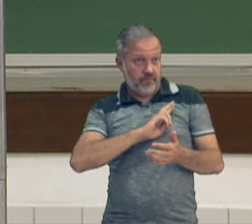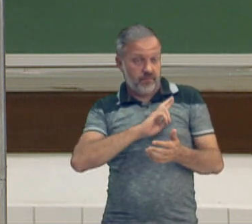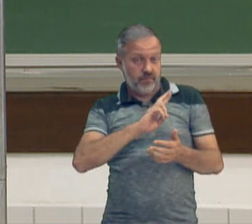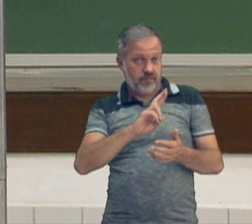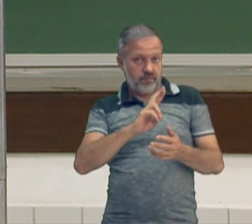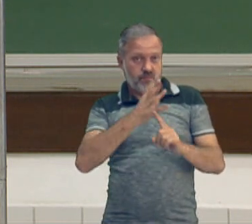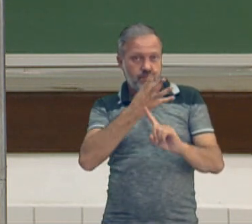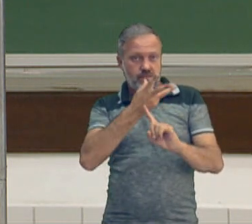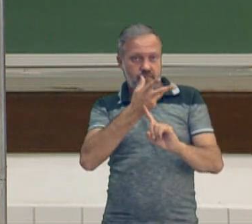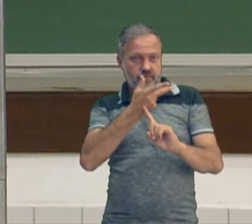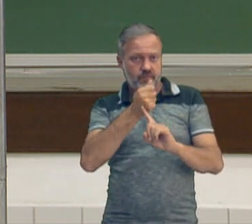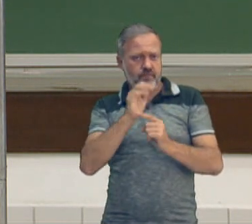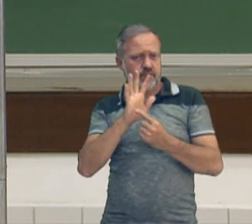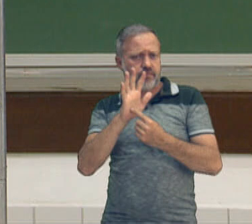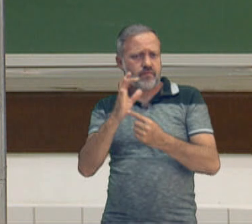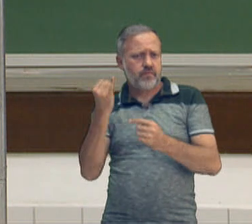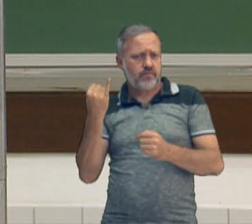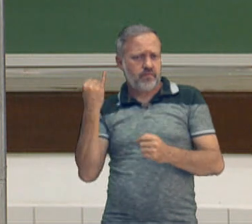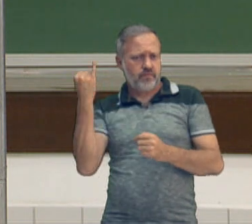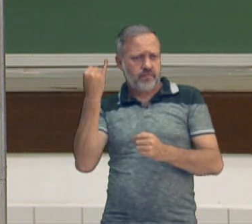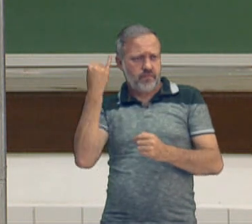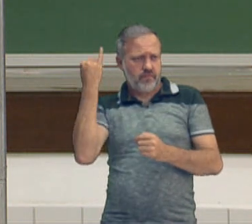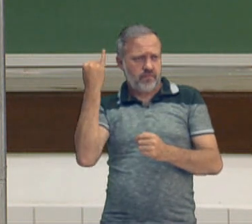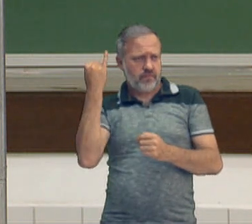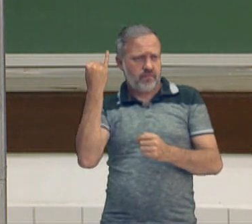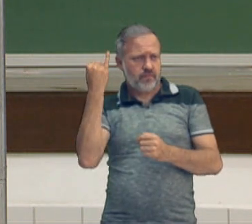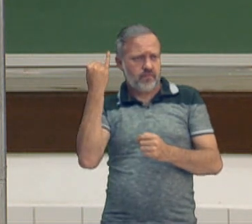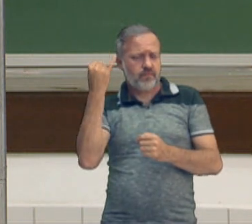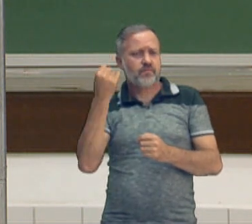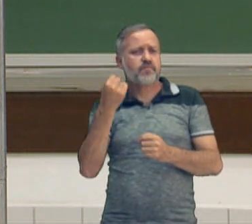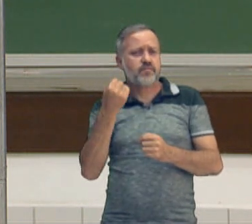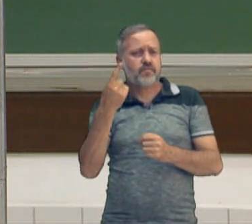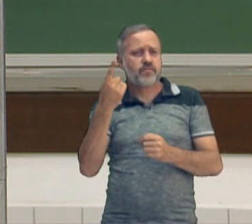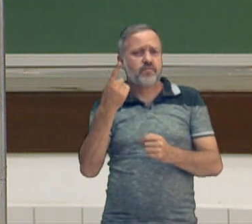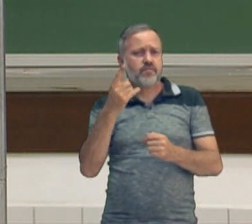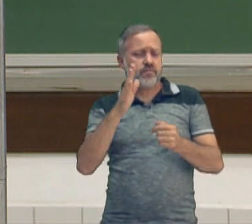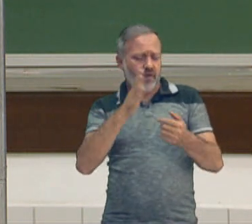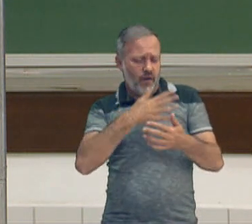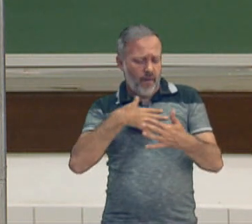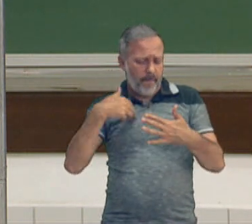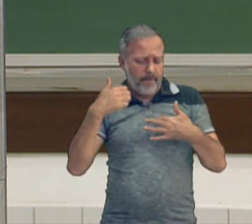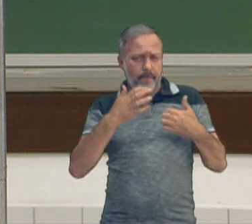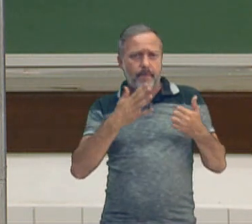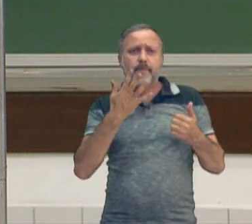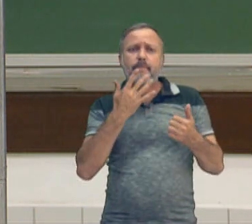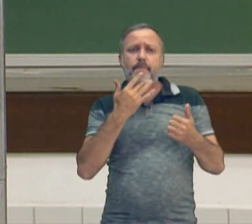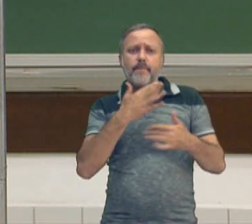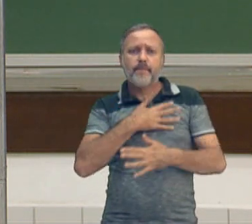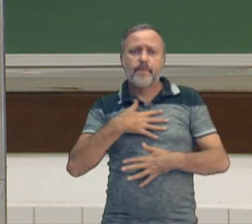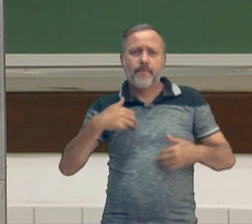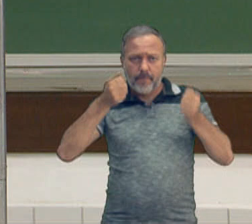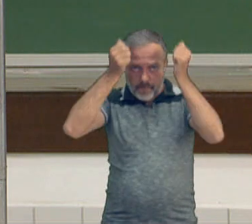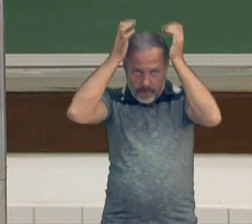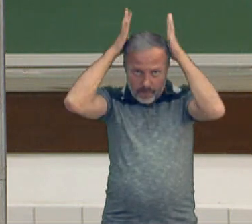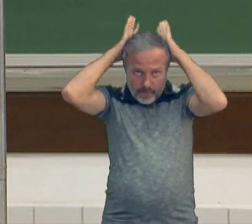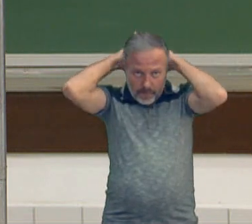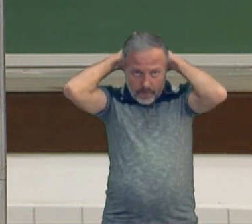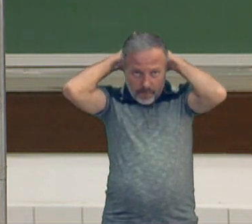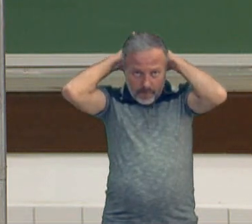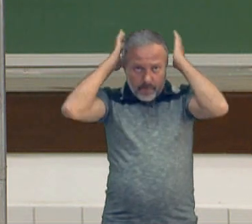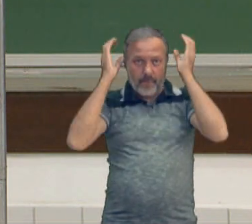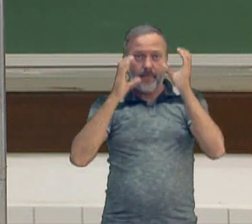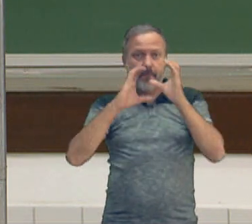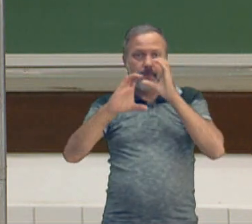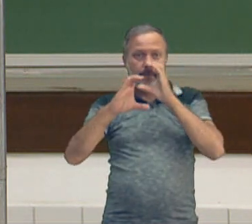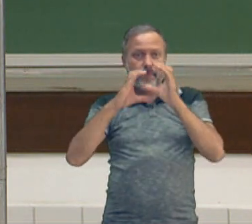que a arte possui destaque nas funções simbólicas, ritualística, desde as pinturas corporais, cocares, danças, cantos sagrados.